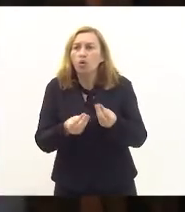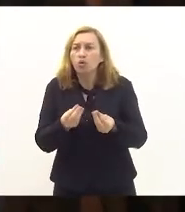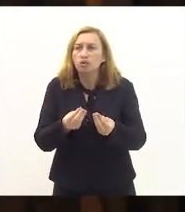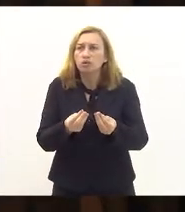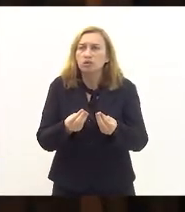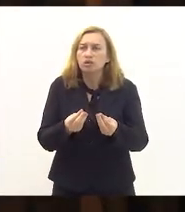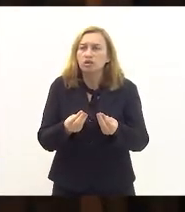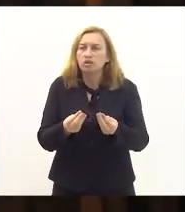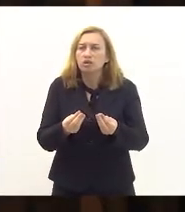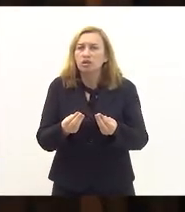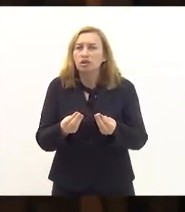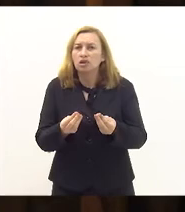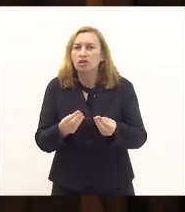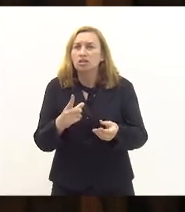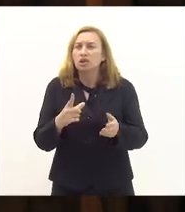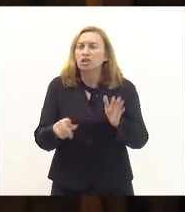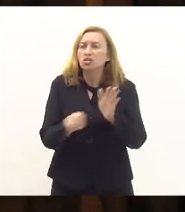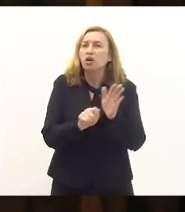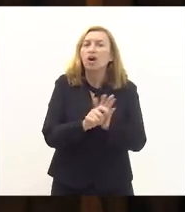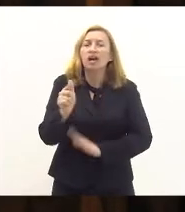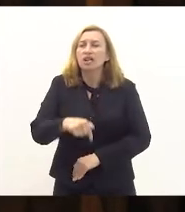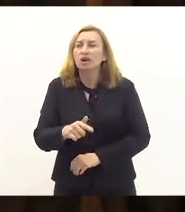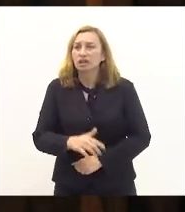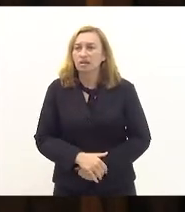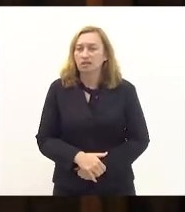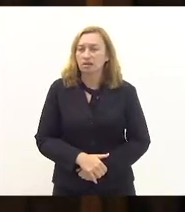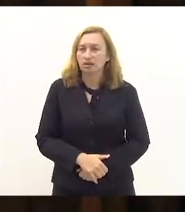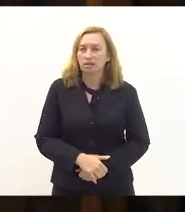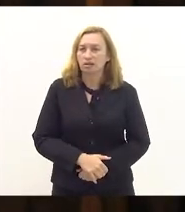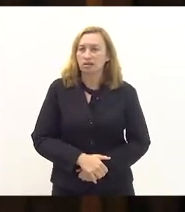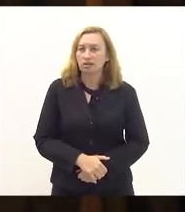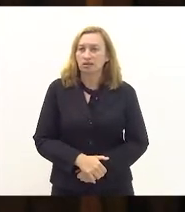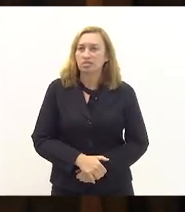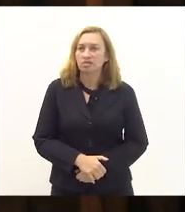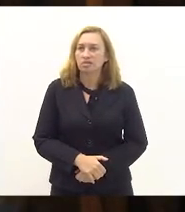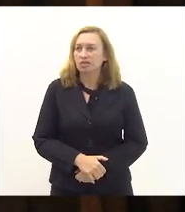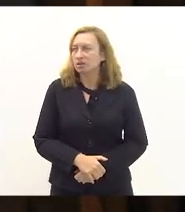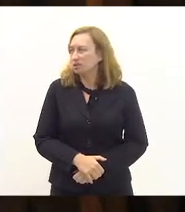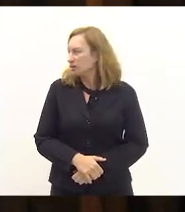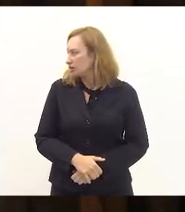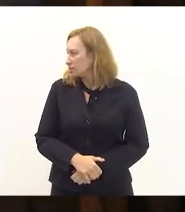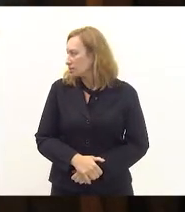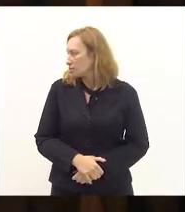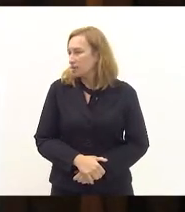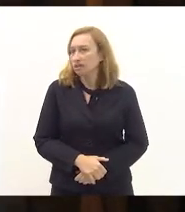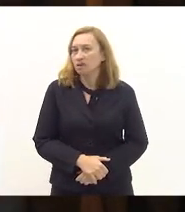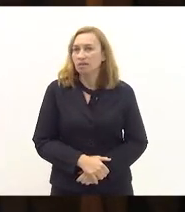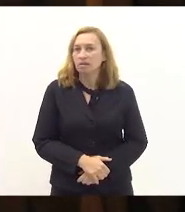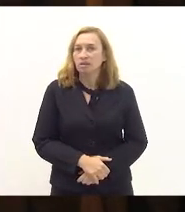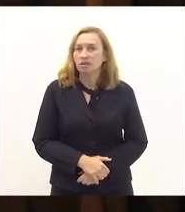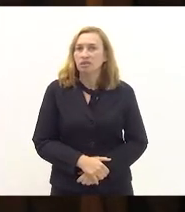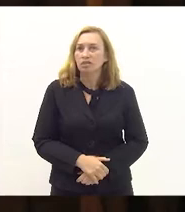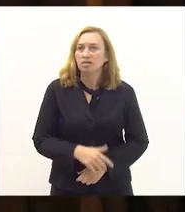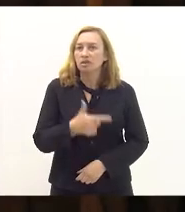de droga aqui? Quem é que traz? Então não adianta subir o morro, matar 20, 30,